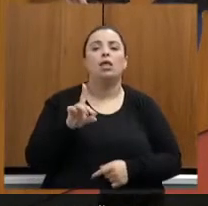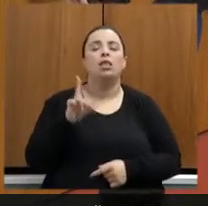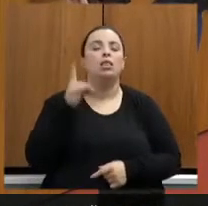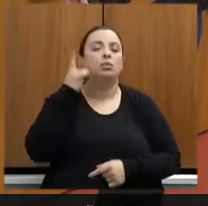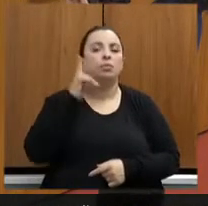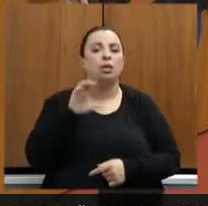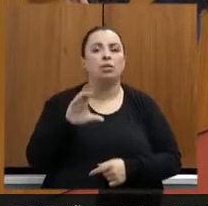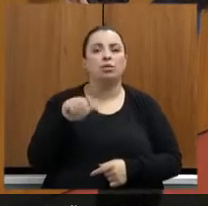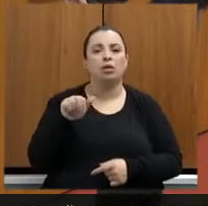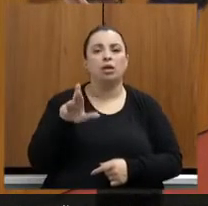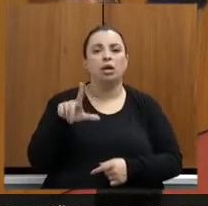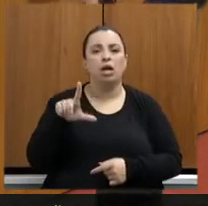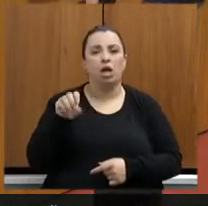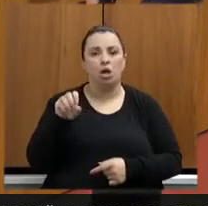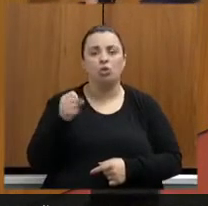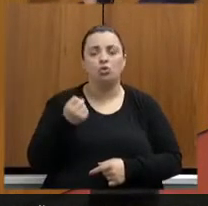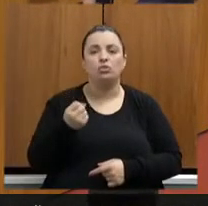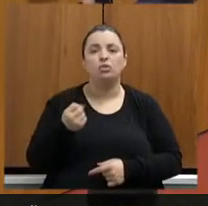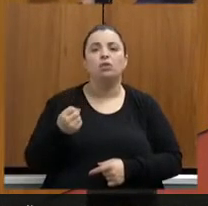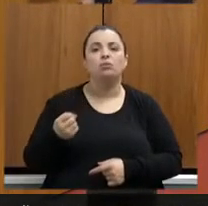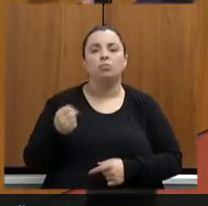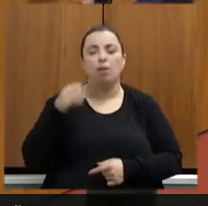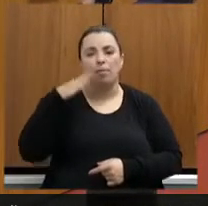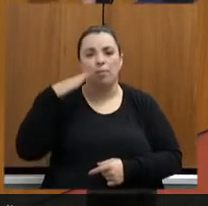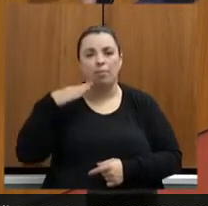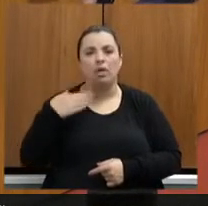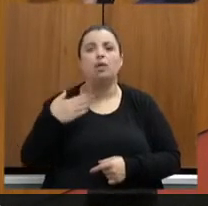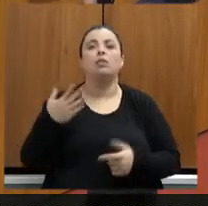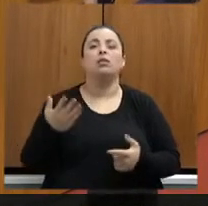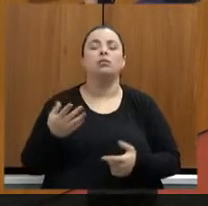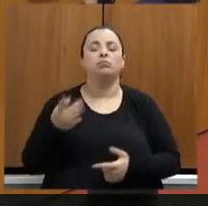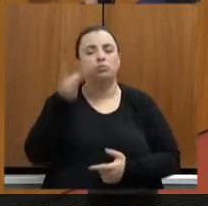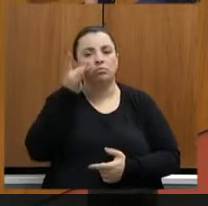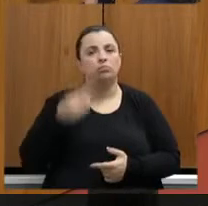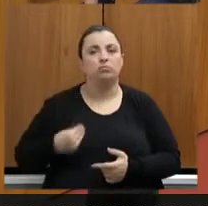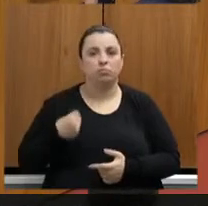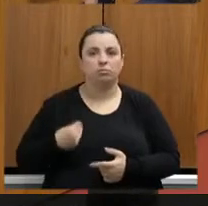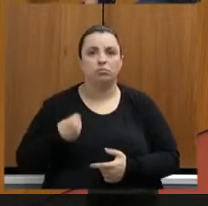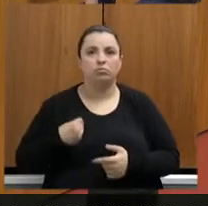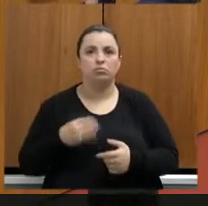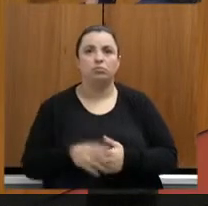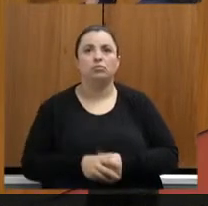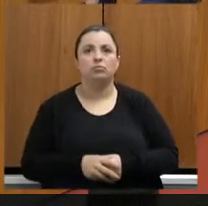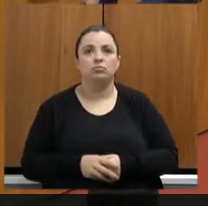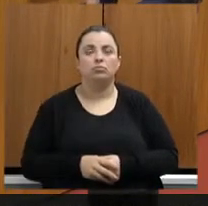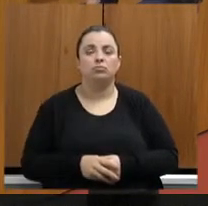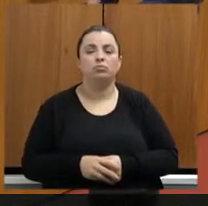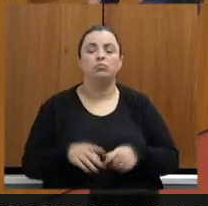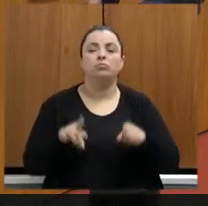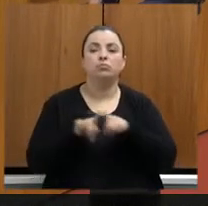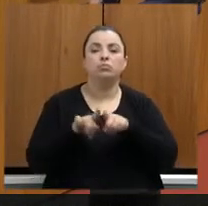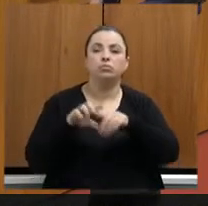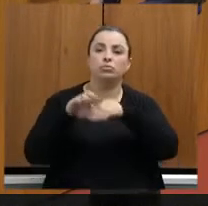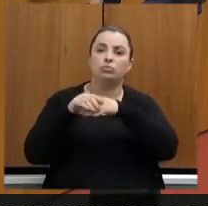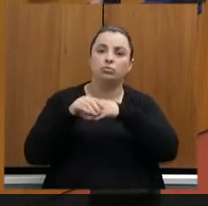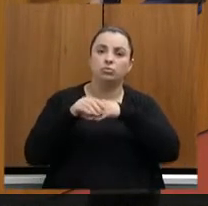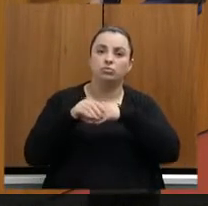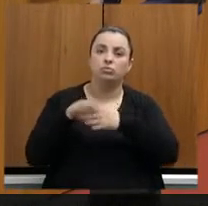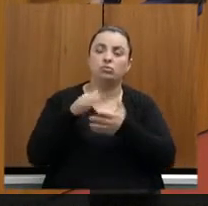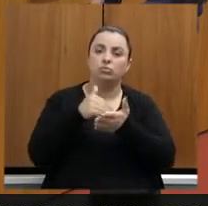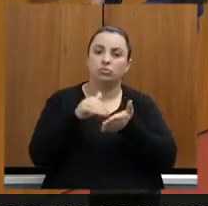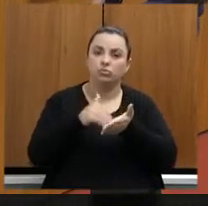descemos a presença deputado Carlos Pimenta um bom dia e é complementar ao nosso secretário